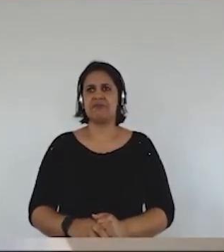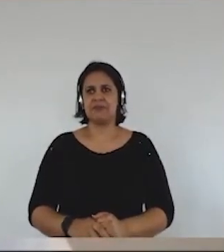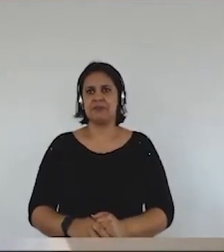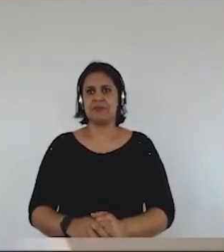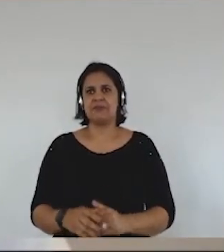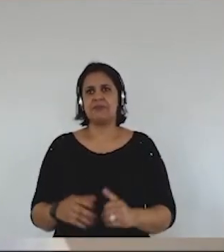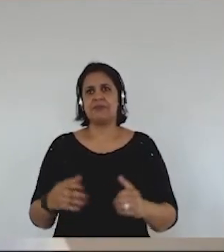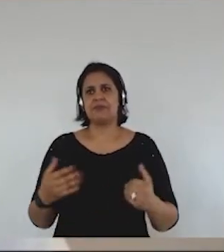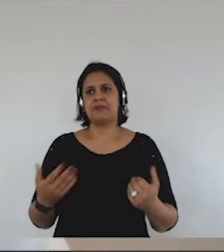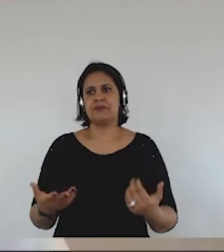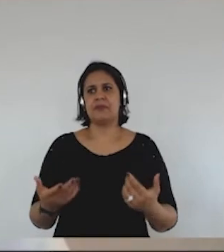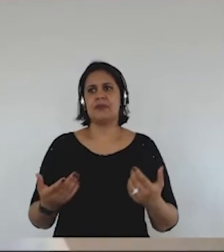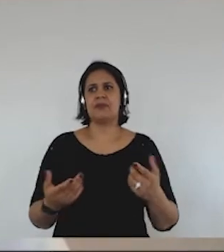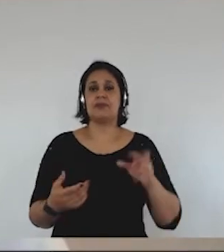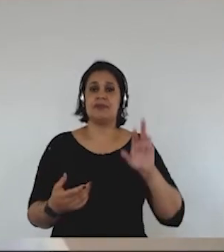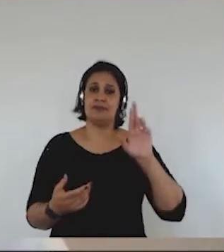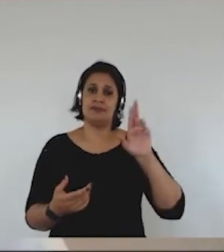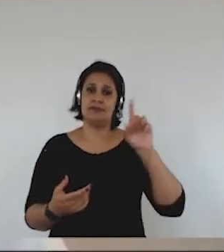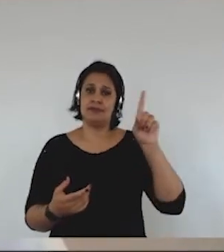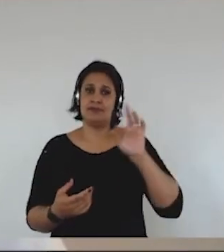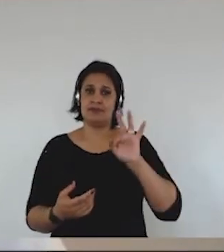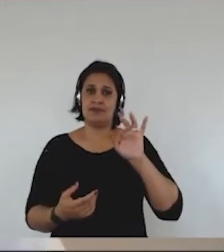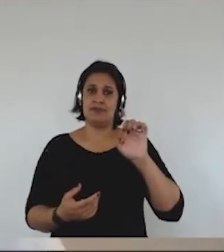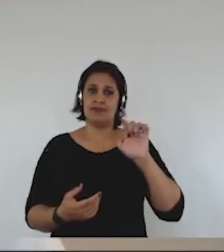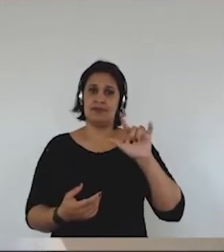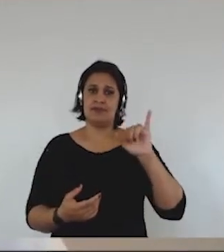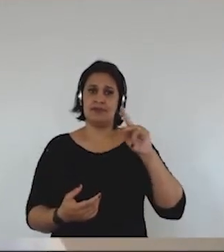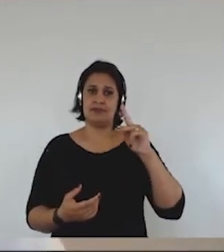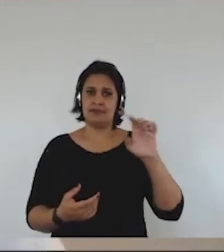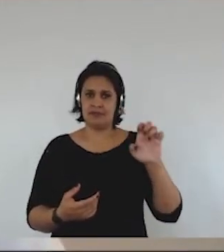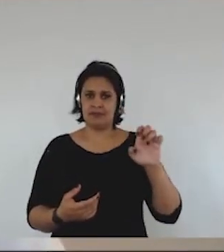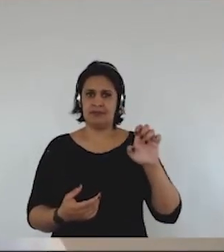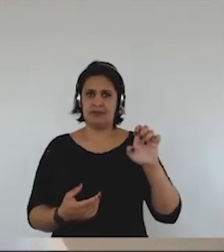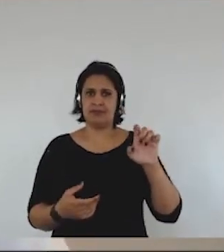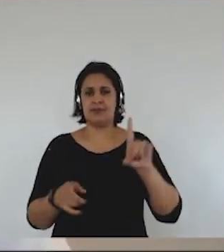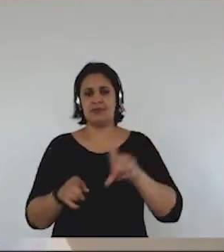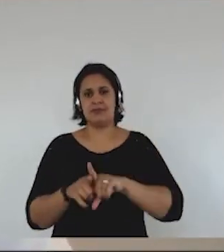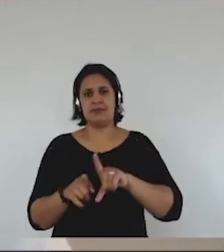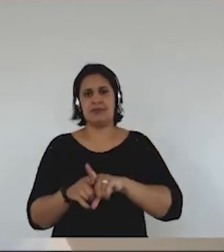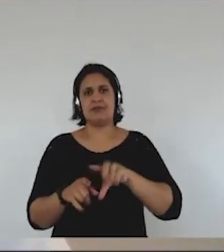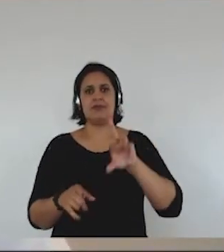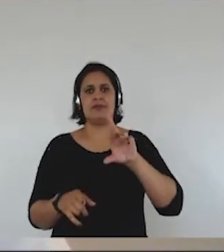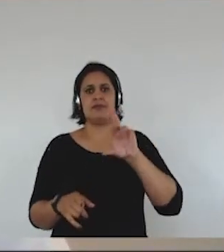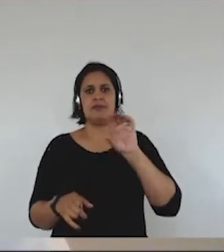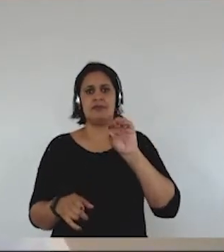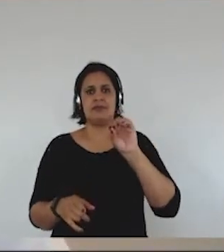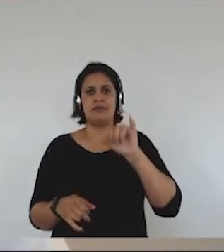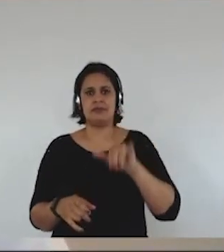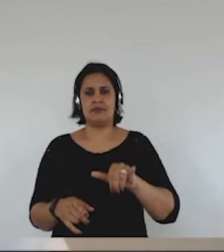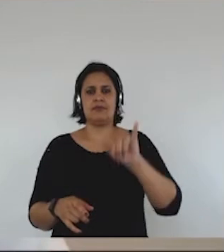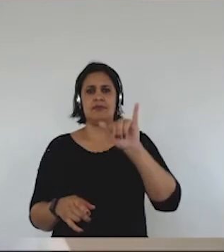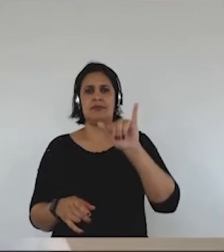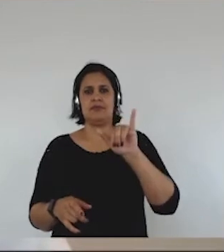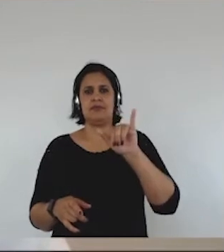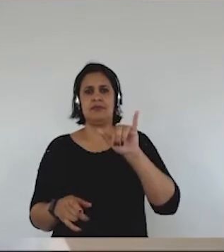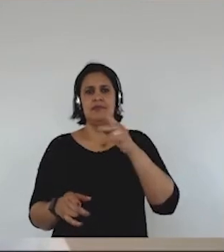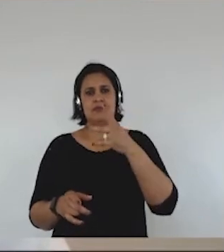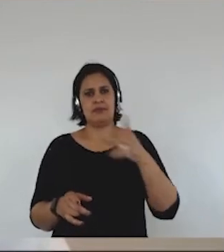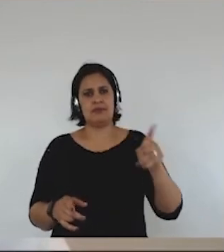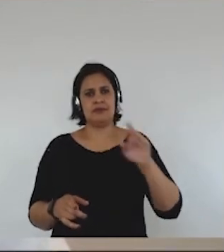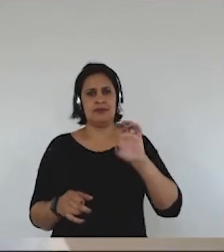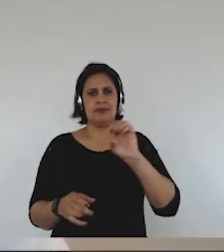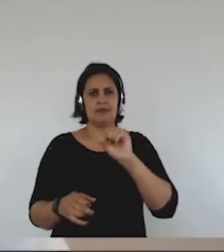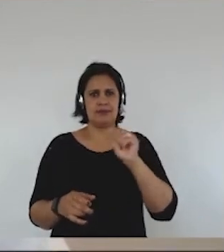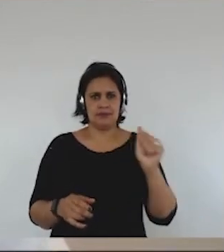a administração do nosso presidente Felipe Santa Cruz e do Rony Duarte, presidente da ENA. Para mim é sempre muito prazeroso